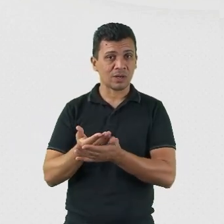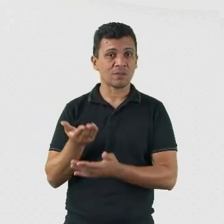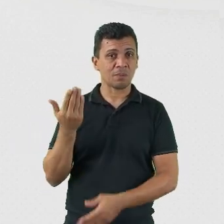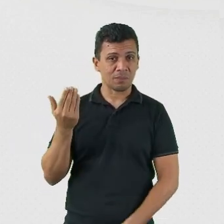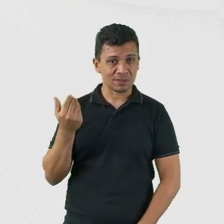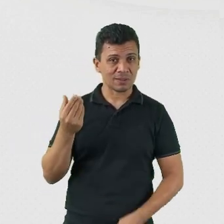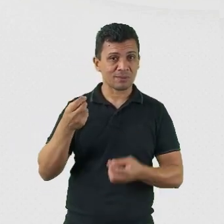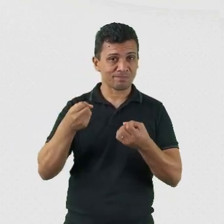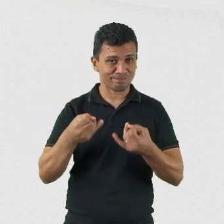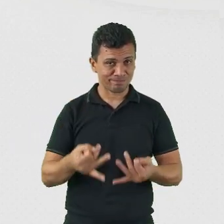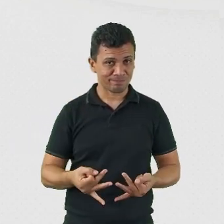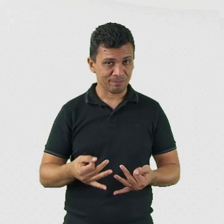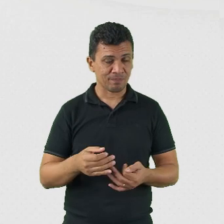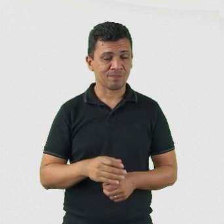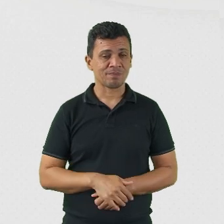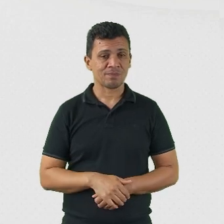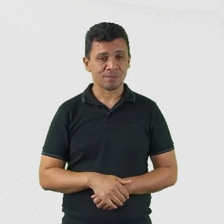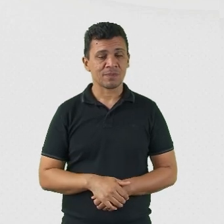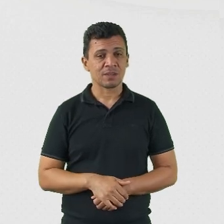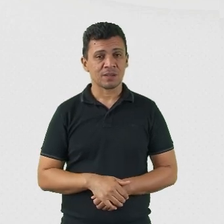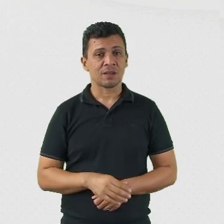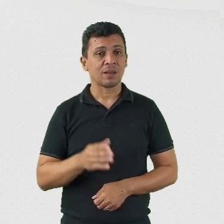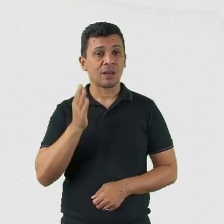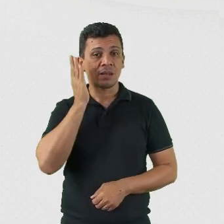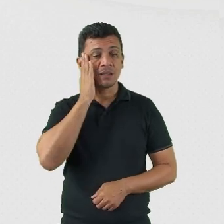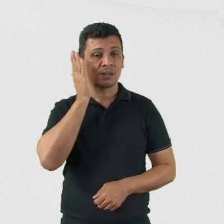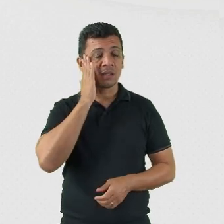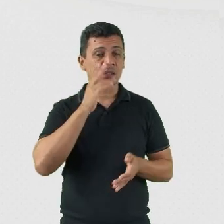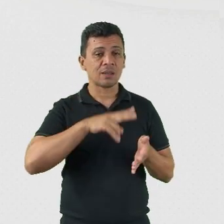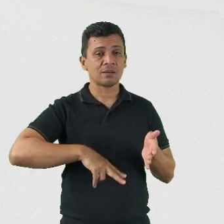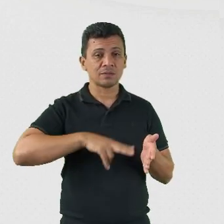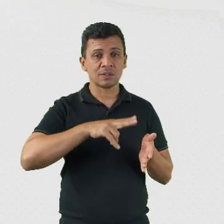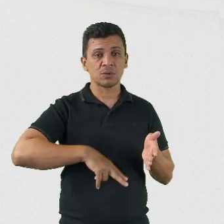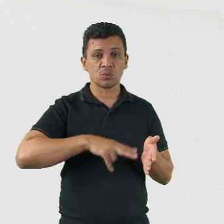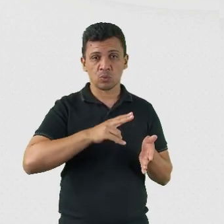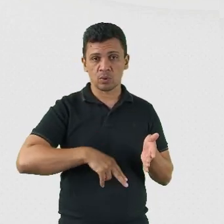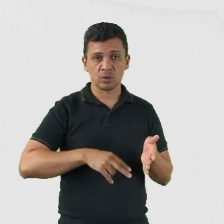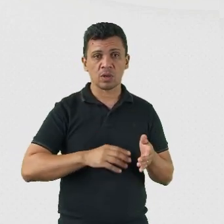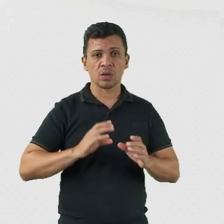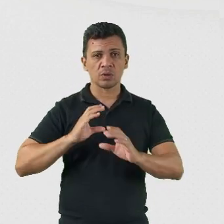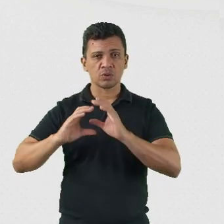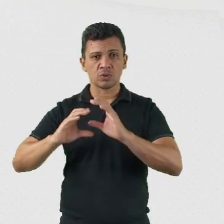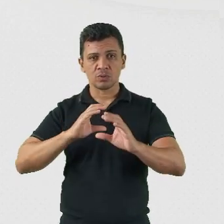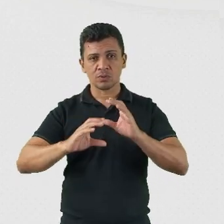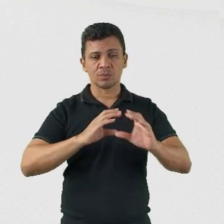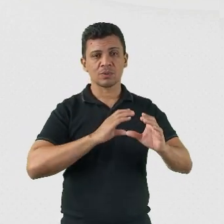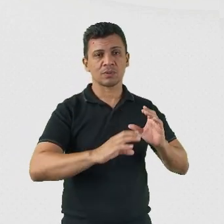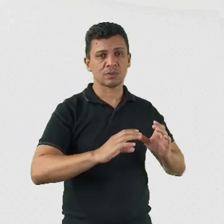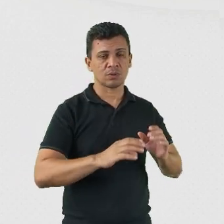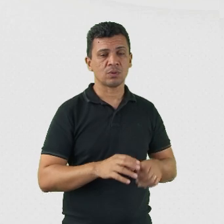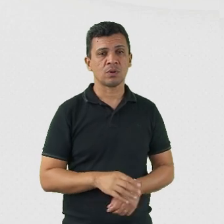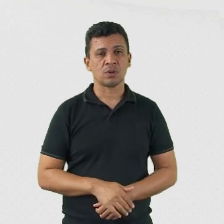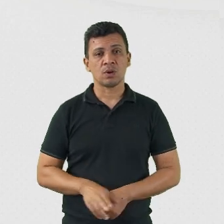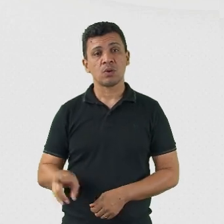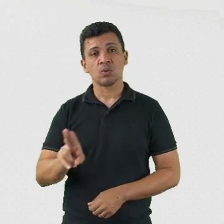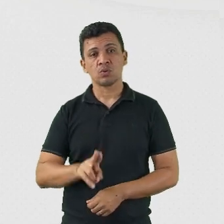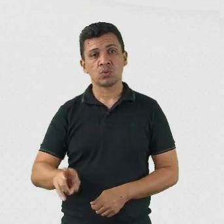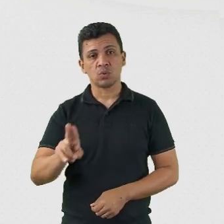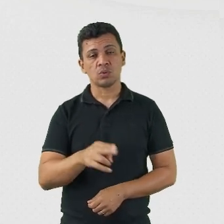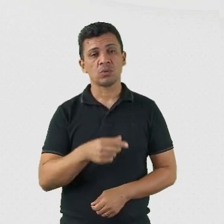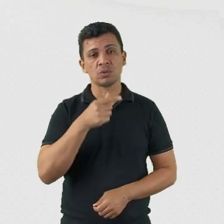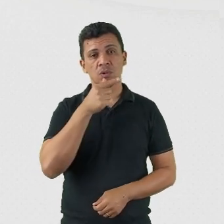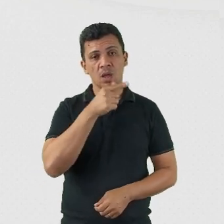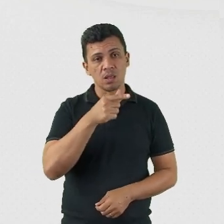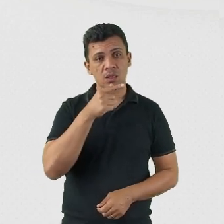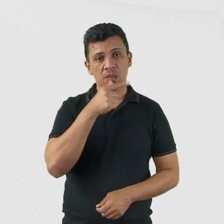aula. Quando se fala de interpretação, de comunicação, de utilização de um idioma, de